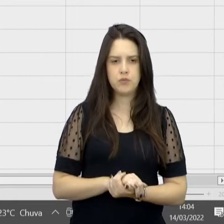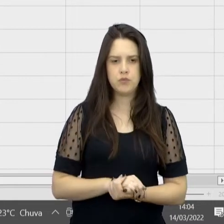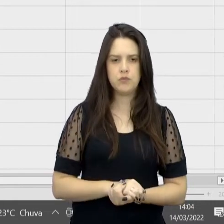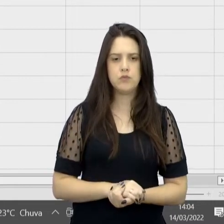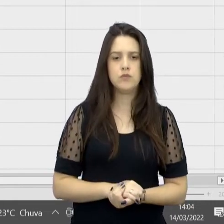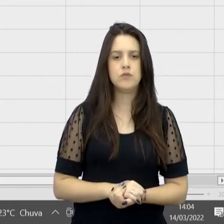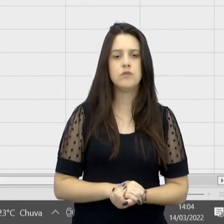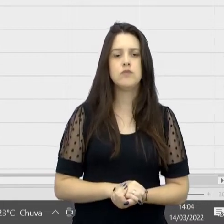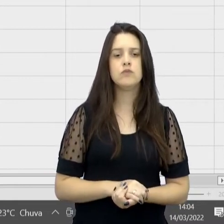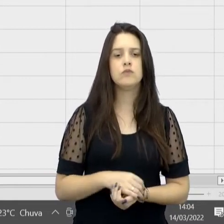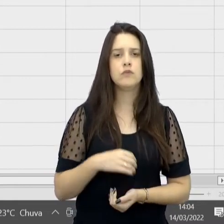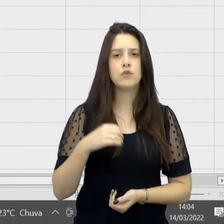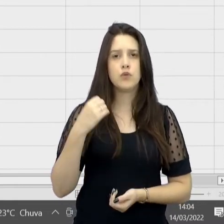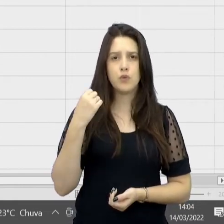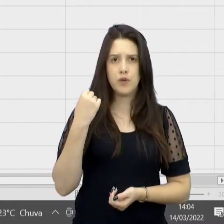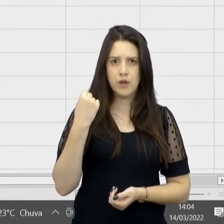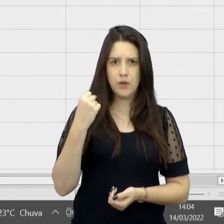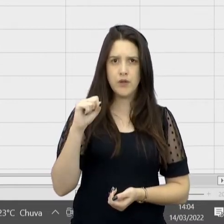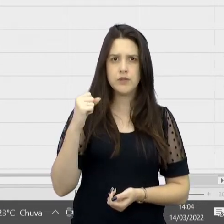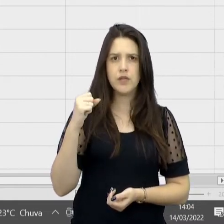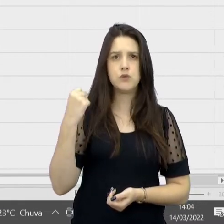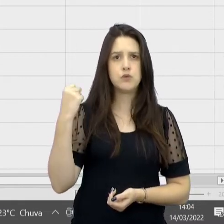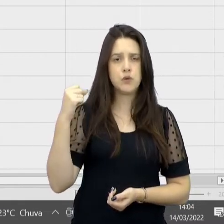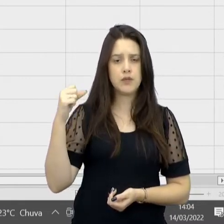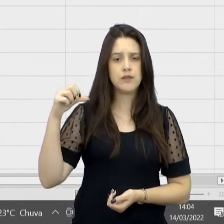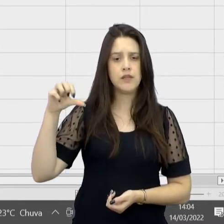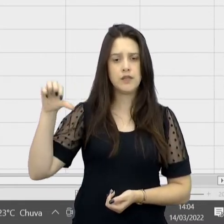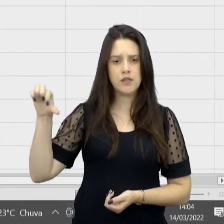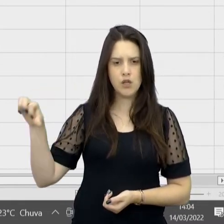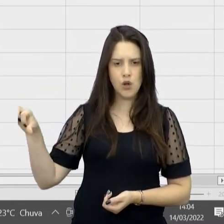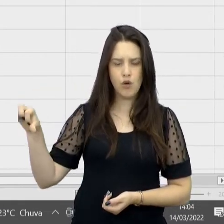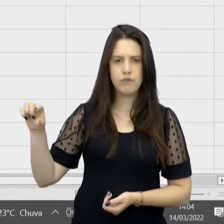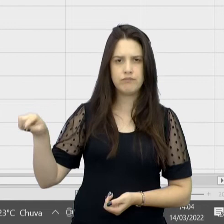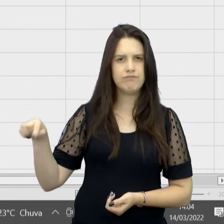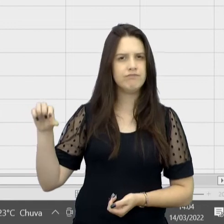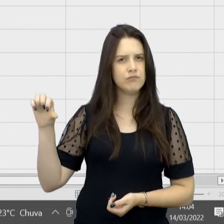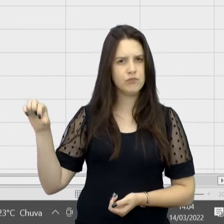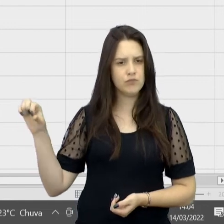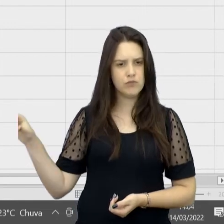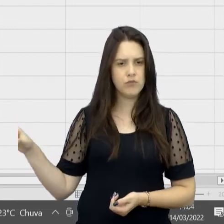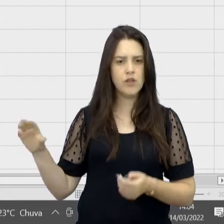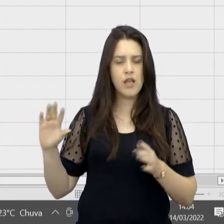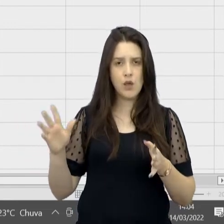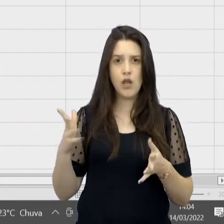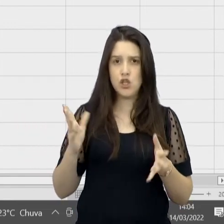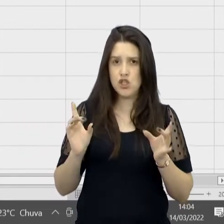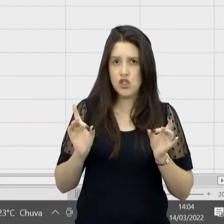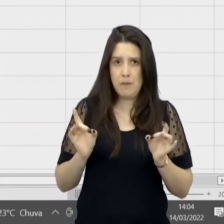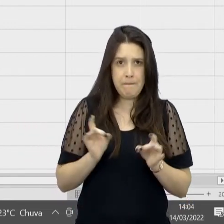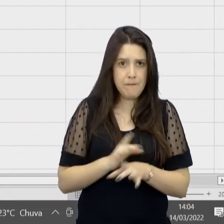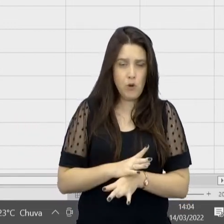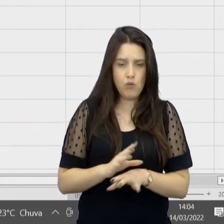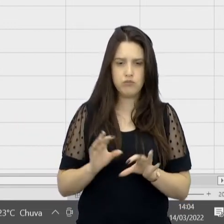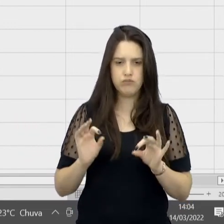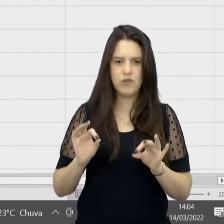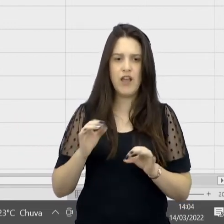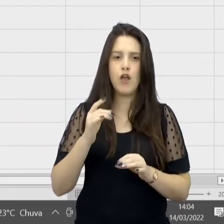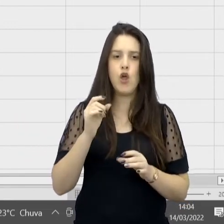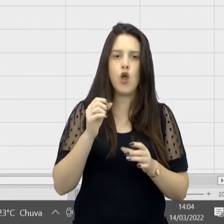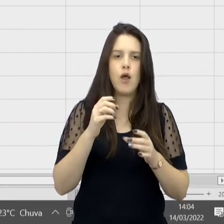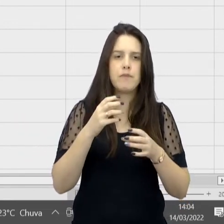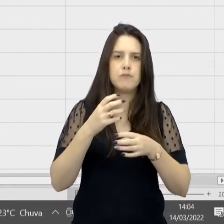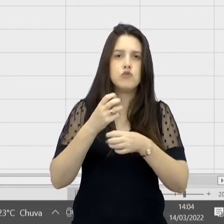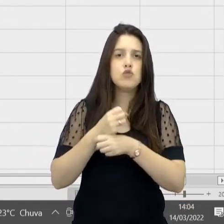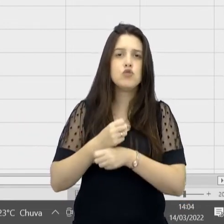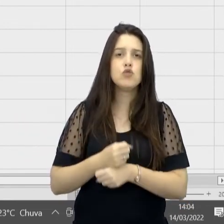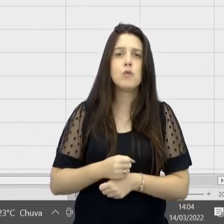Total das despesas, 889. Aí eu quero deixar o total da despesa aqui em vermelho. Eu